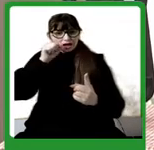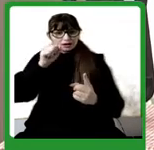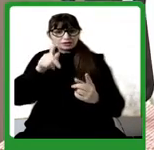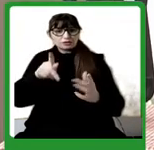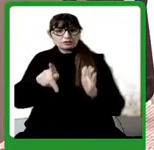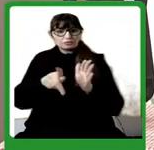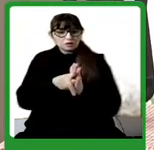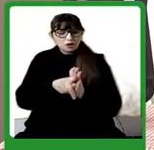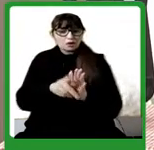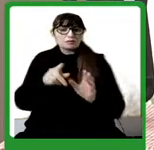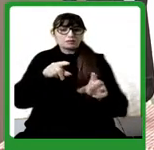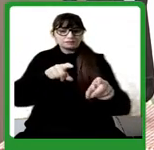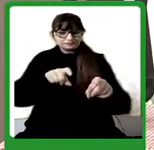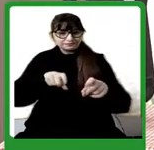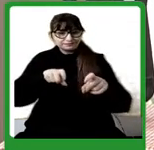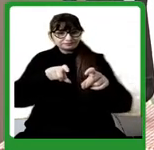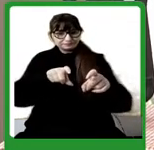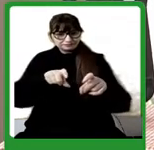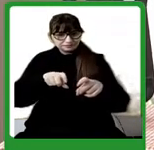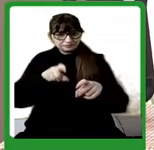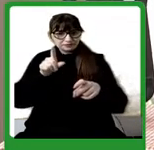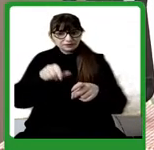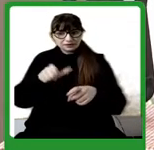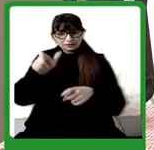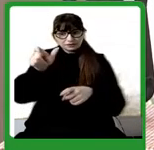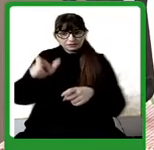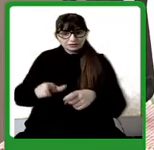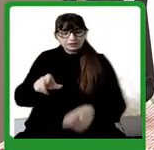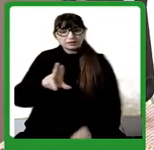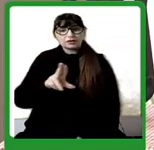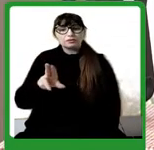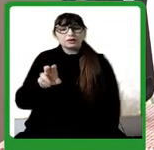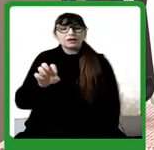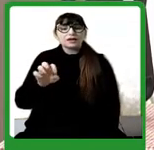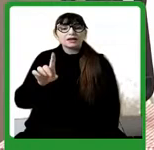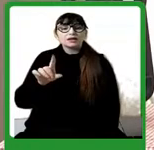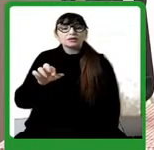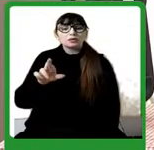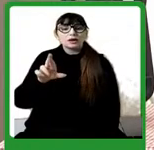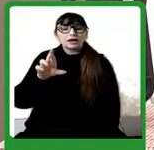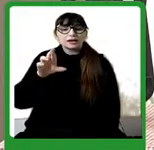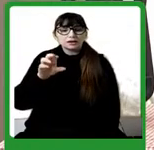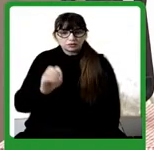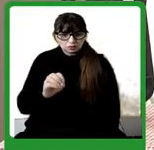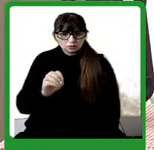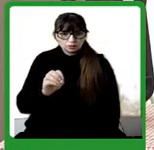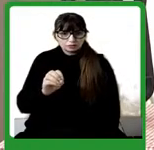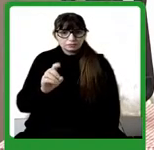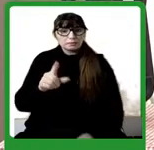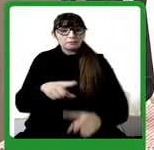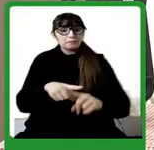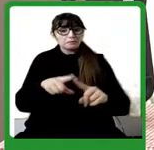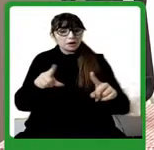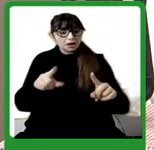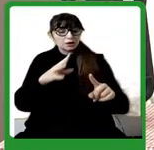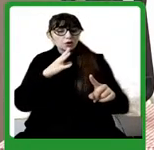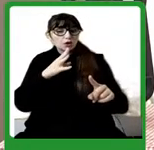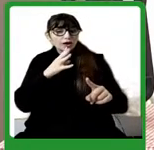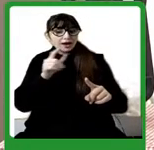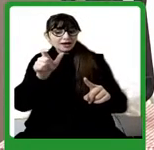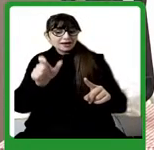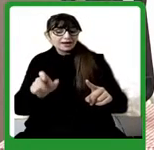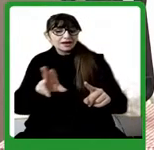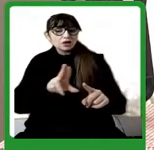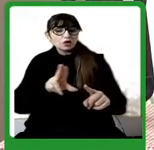áreas rurais. Ele é o personagem do Eduardo Gustavo. Mas todo mundo o conhece como o Badinho Colono.